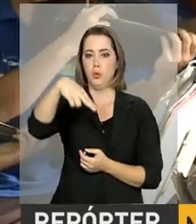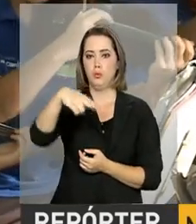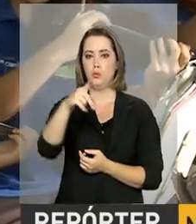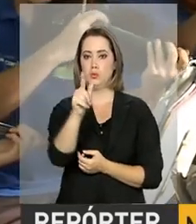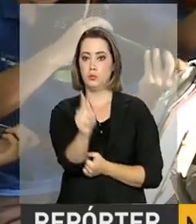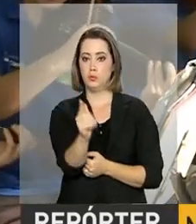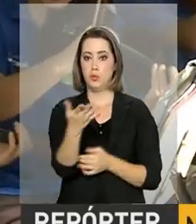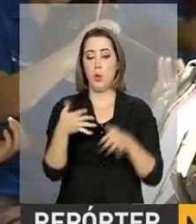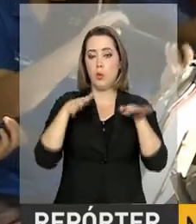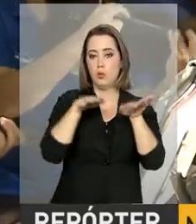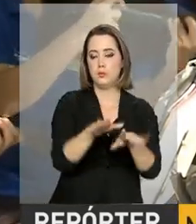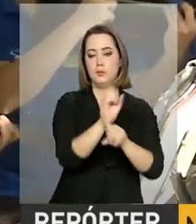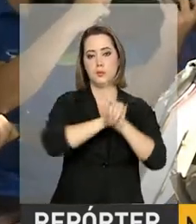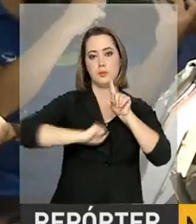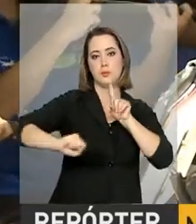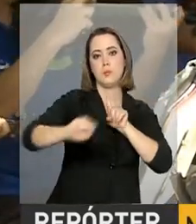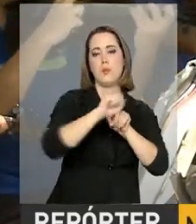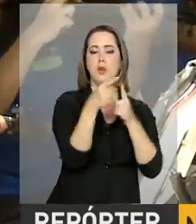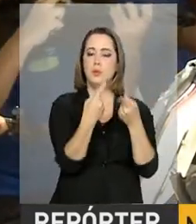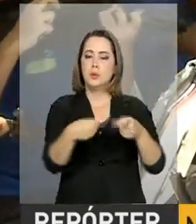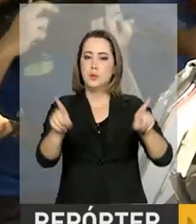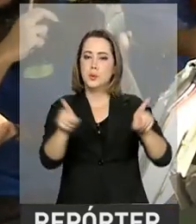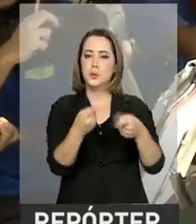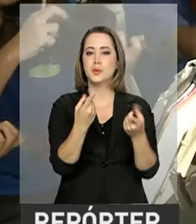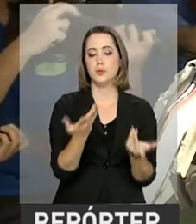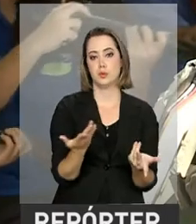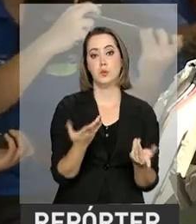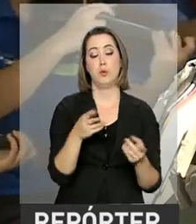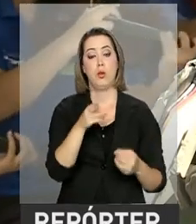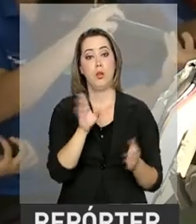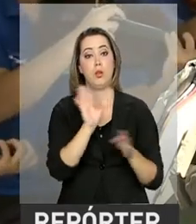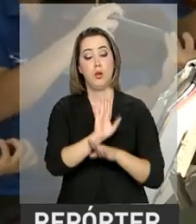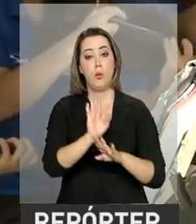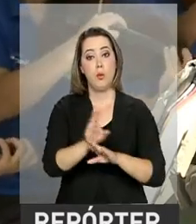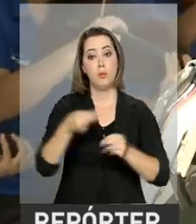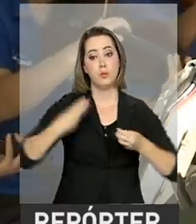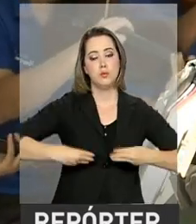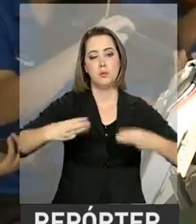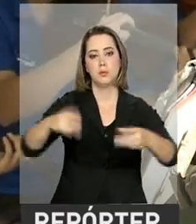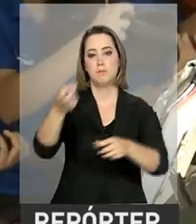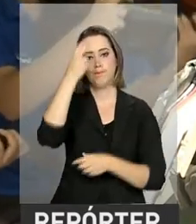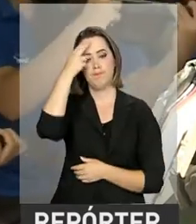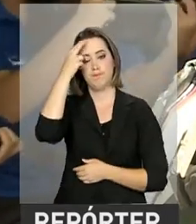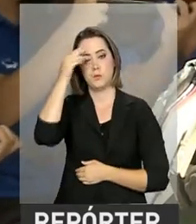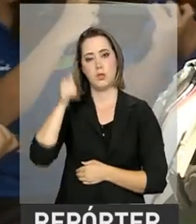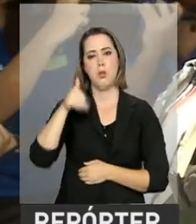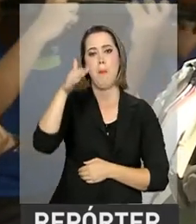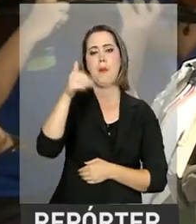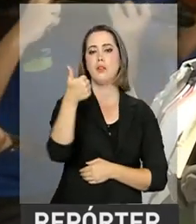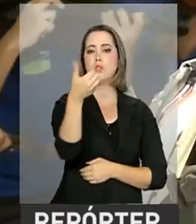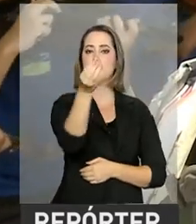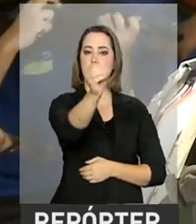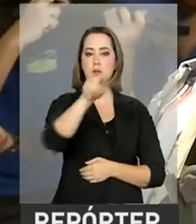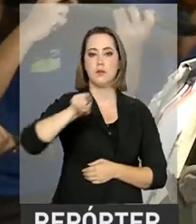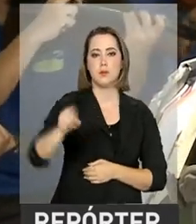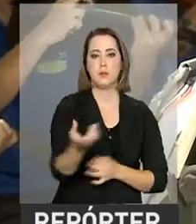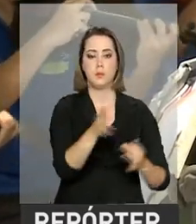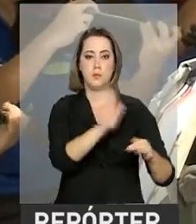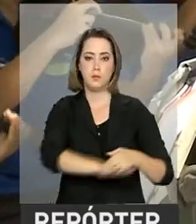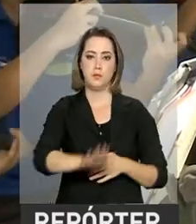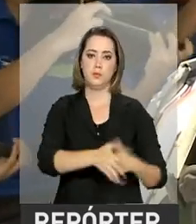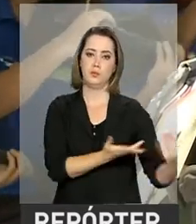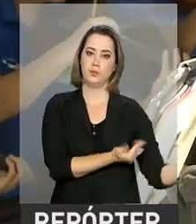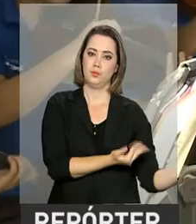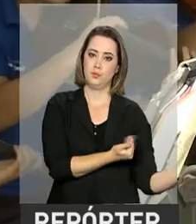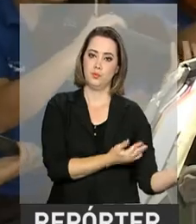social por meio da música clássica. O Ministério da Cultura apoia o projeto, que já atendeu mais de 10 mil crianças e adolescentes de